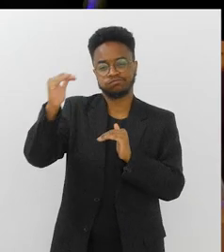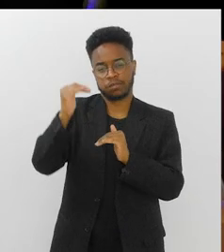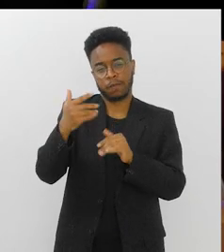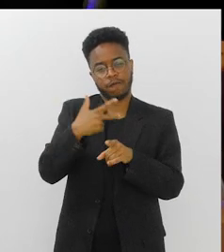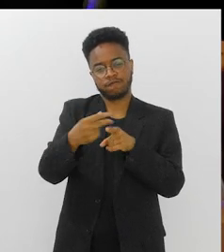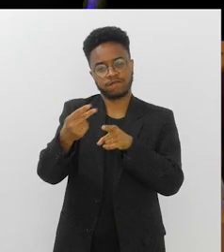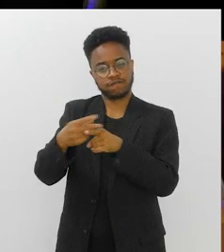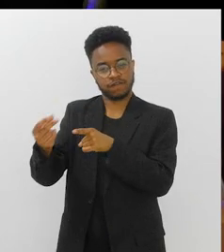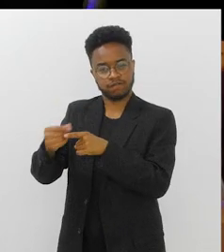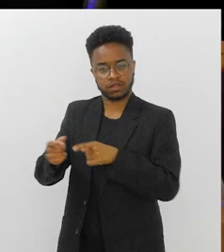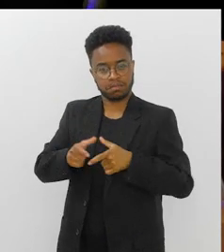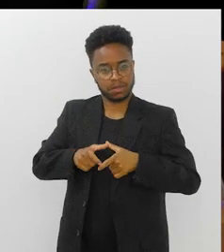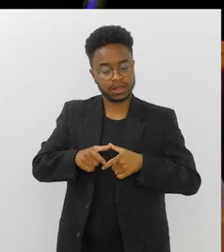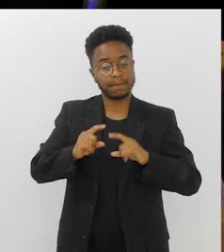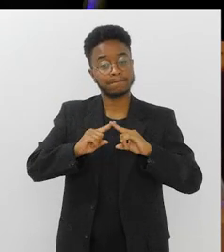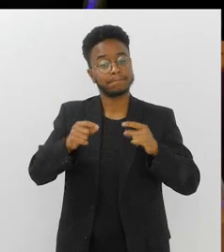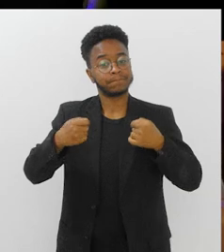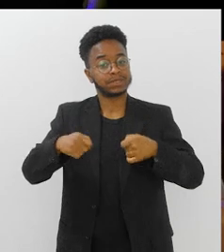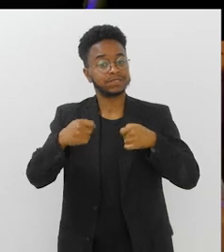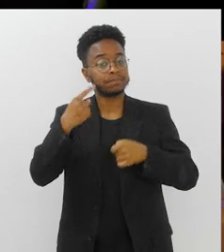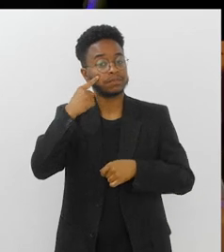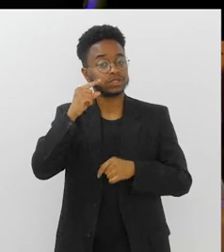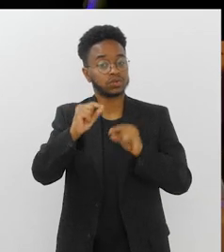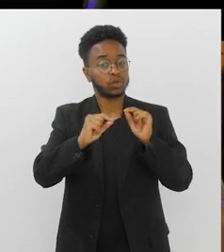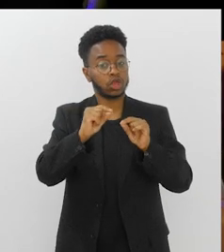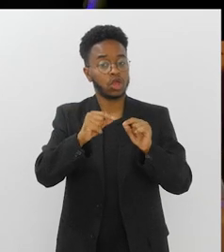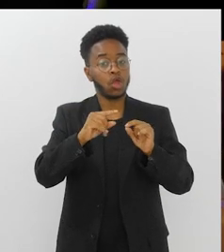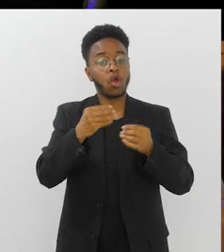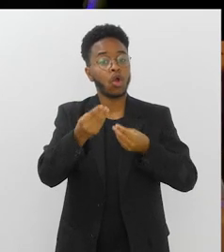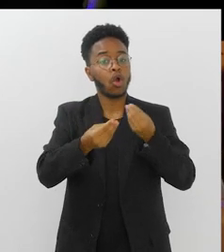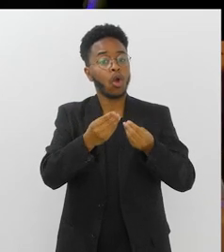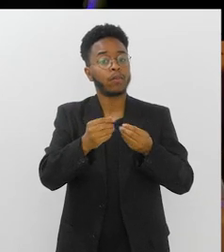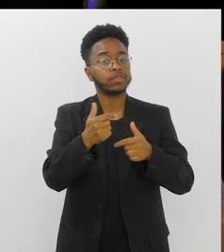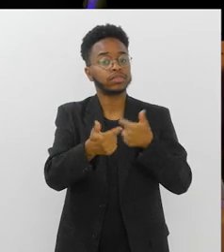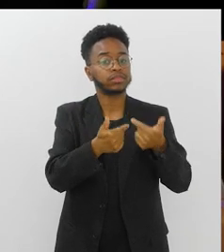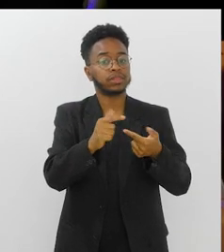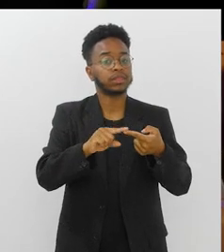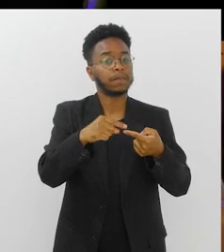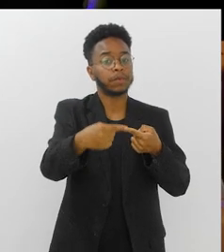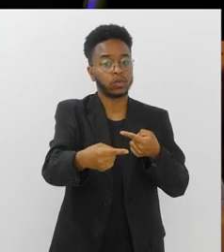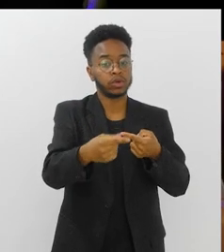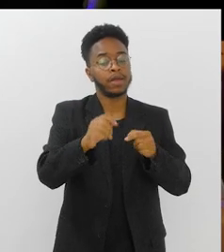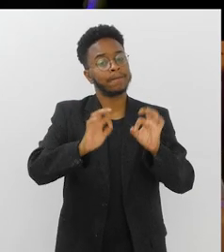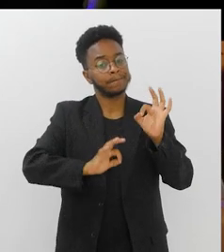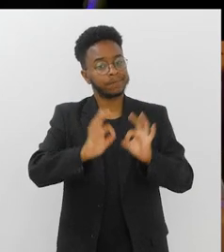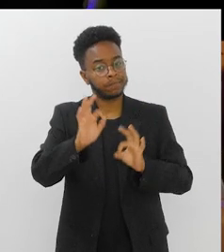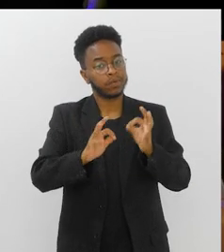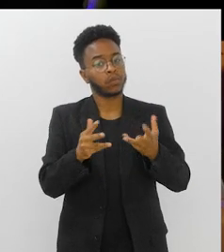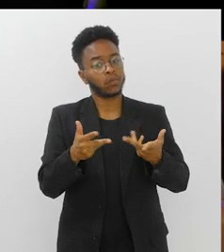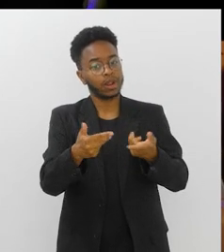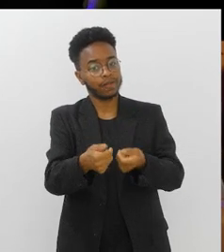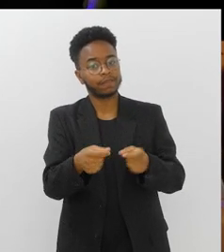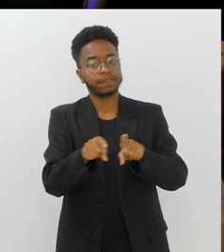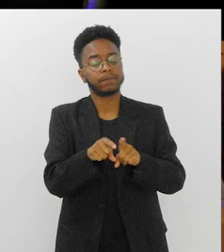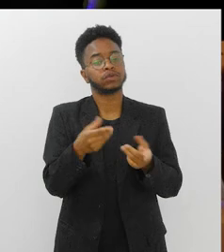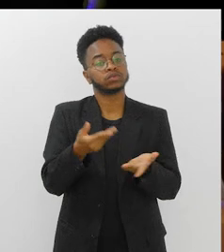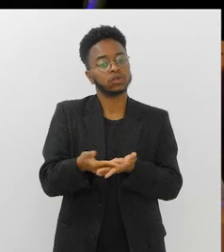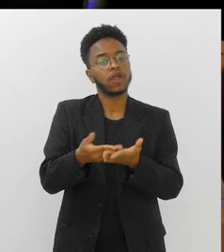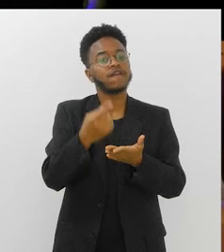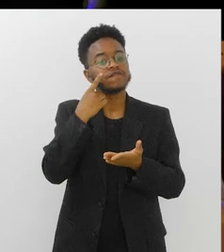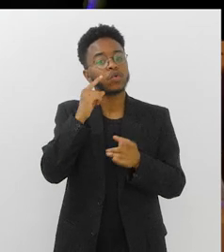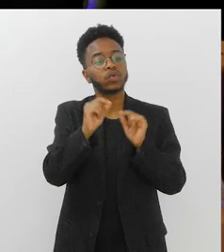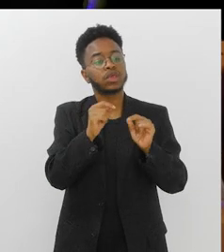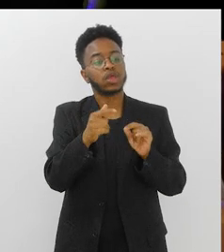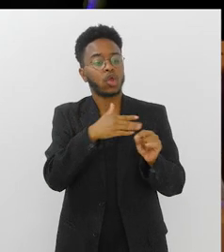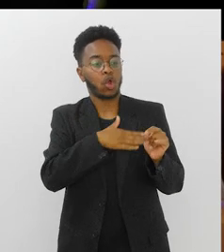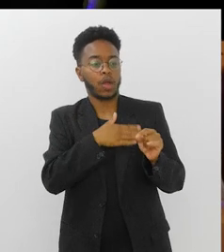ser um medalhista e vocês precisam também pensar no pós-carreira é se preparar se qualificar fazer V aí onde você